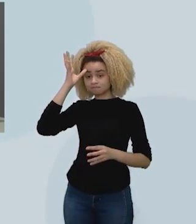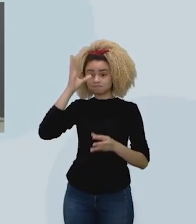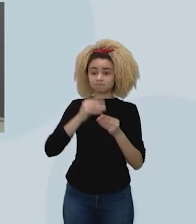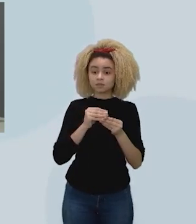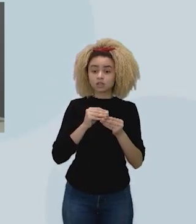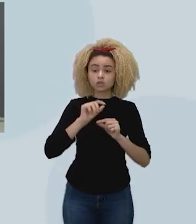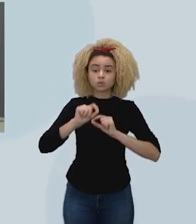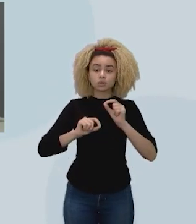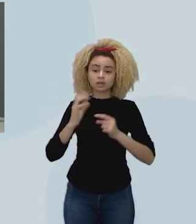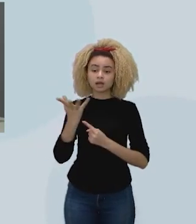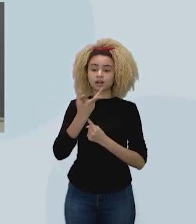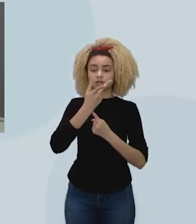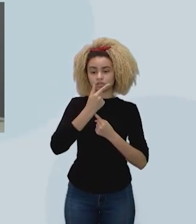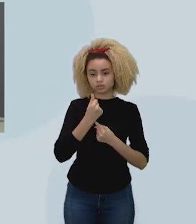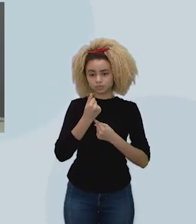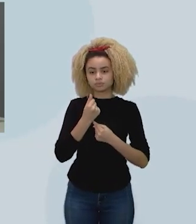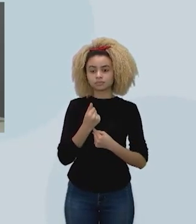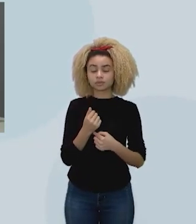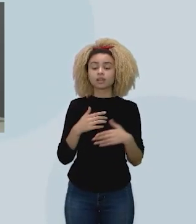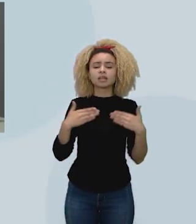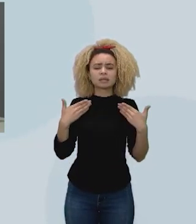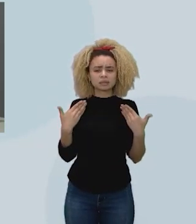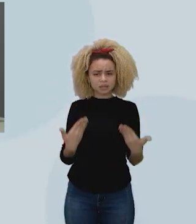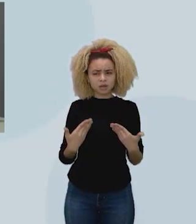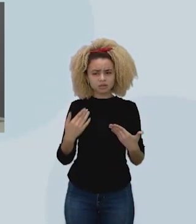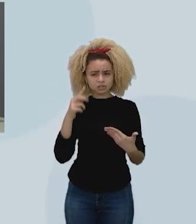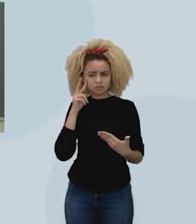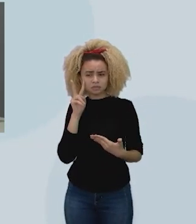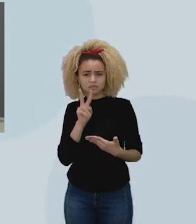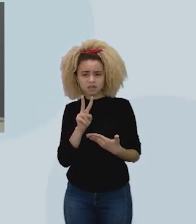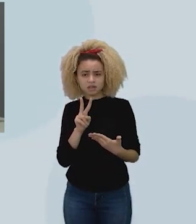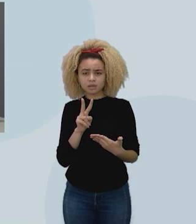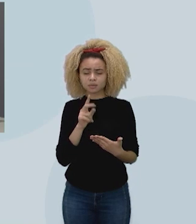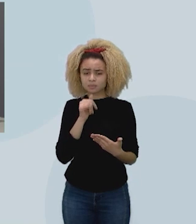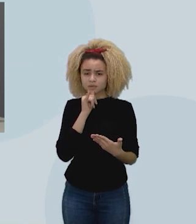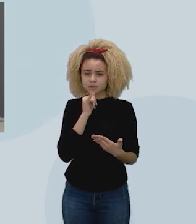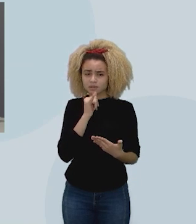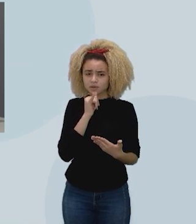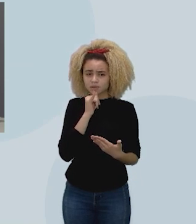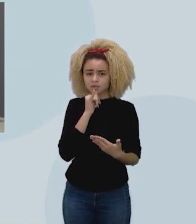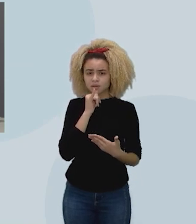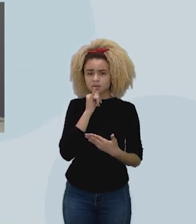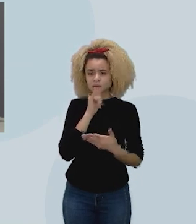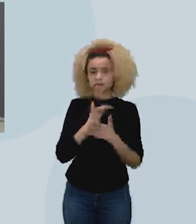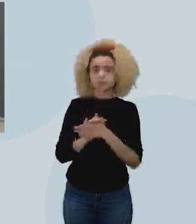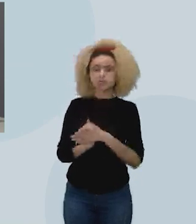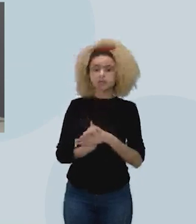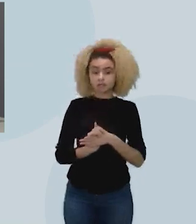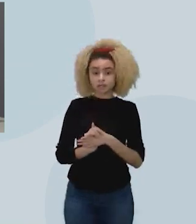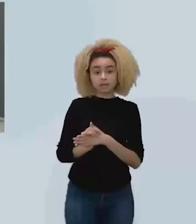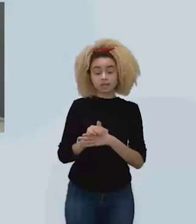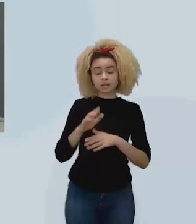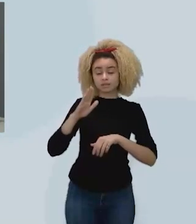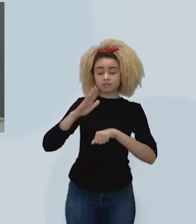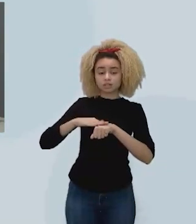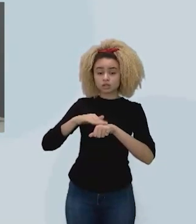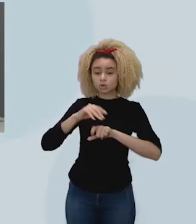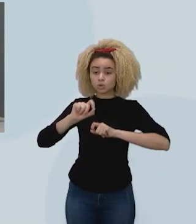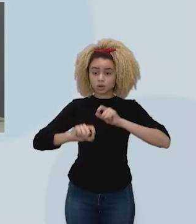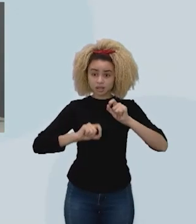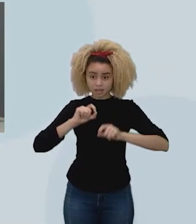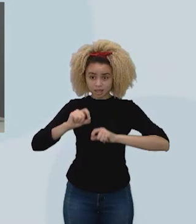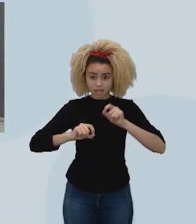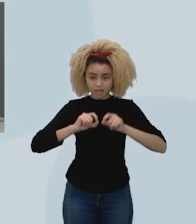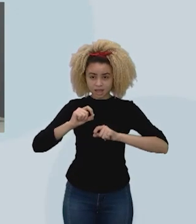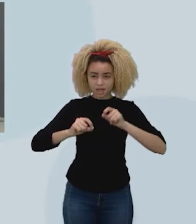mais elementares dela, tá bom? Então, gente, aqui, se a gente observa aqui, ó, né, os construtivistas, eles pegavam justamente essa questão